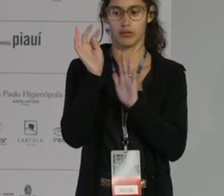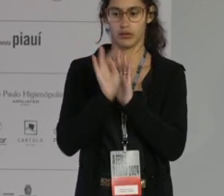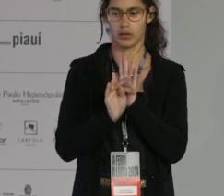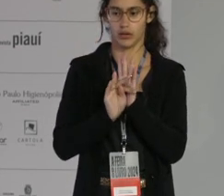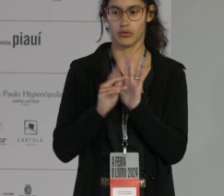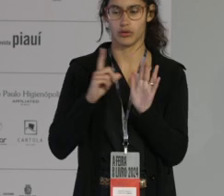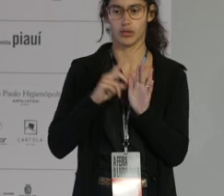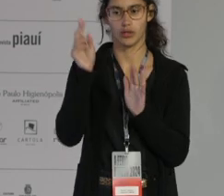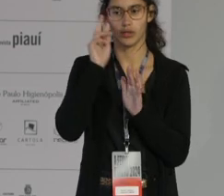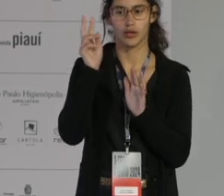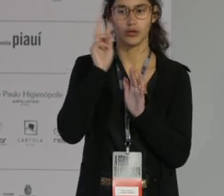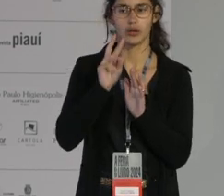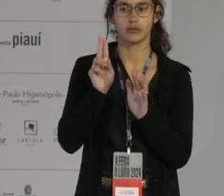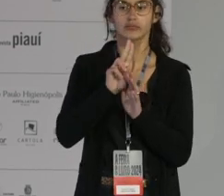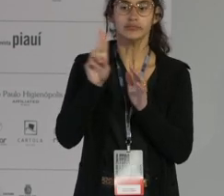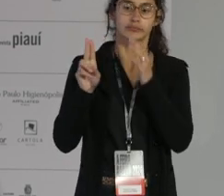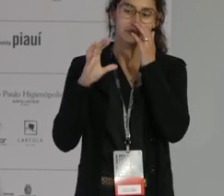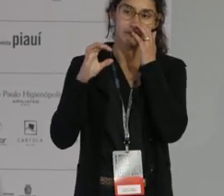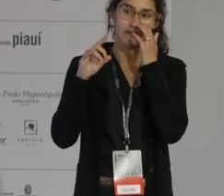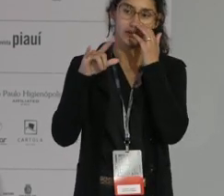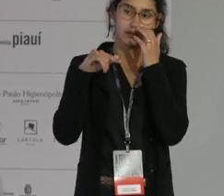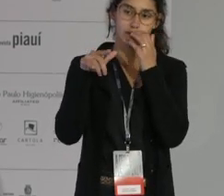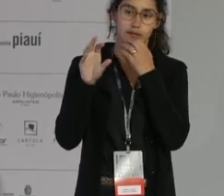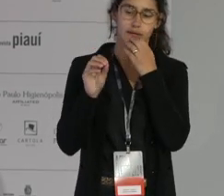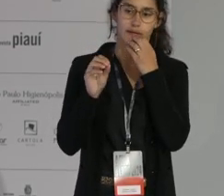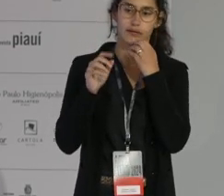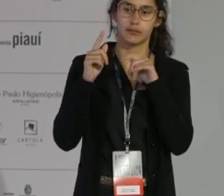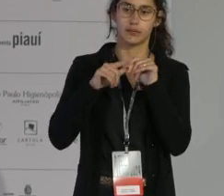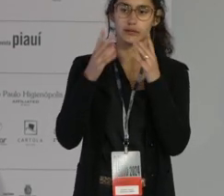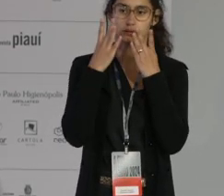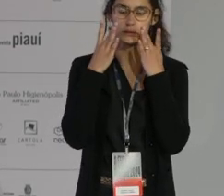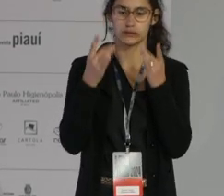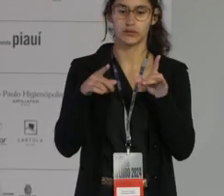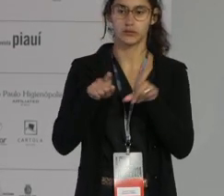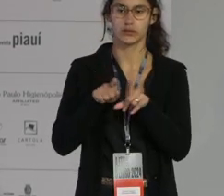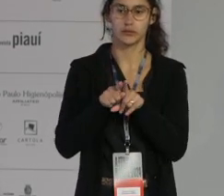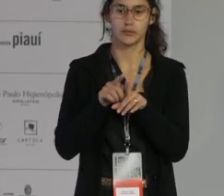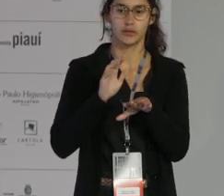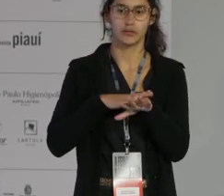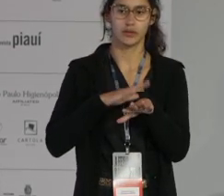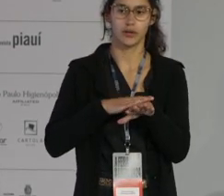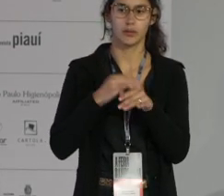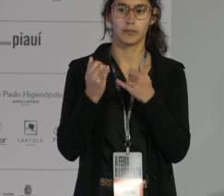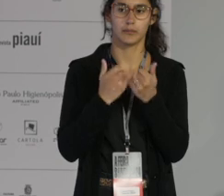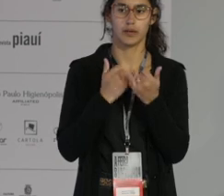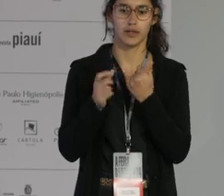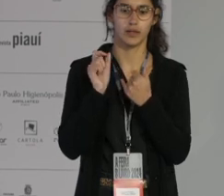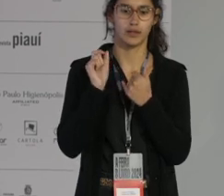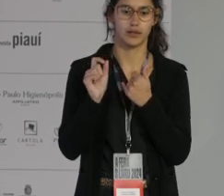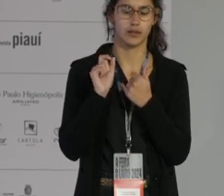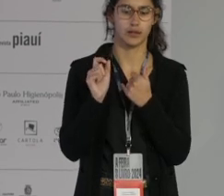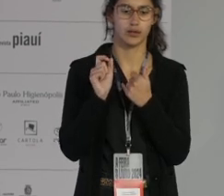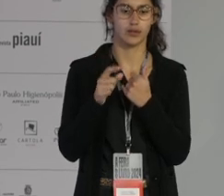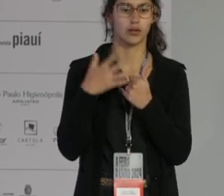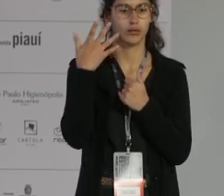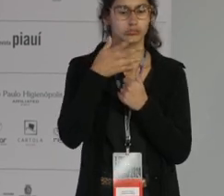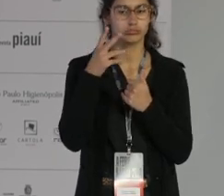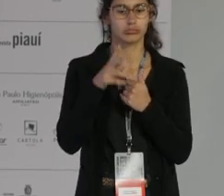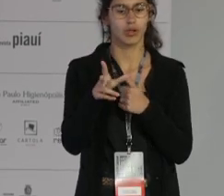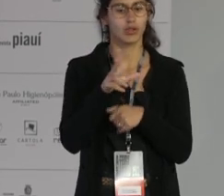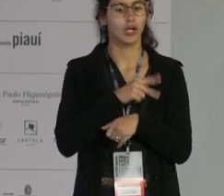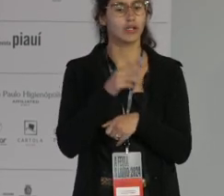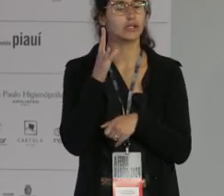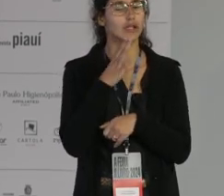do História da Feiura chama coesão, né? Isso me chamou muita atenção, porque parece que, então, quando eu li isso, eu falei, nossa,